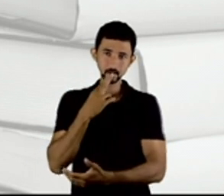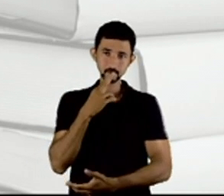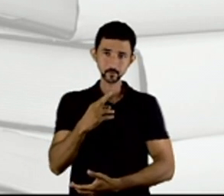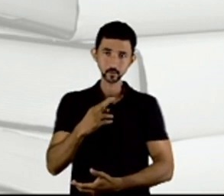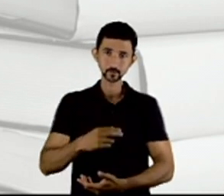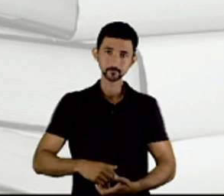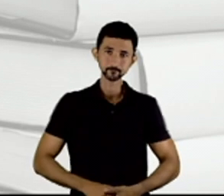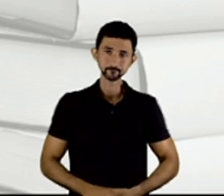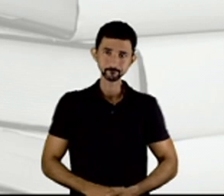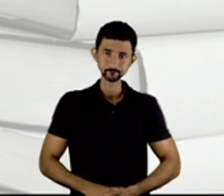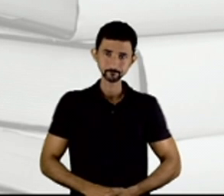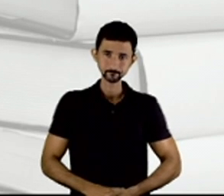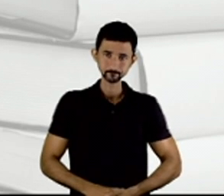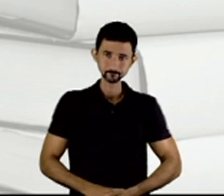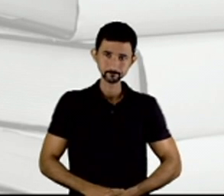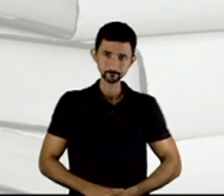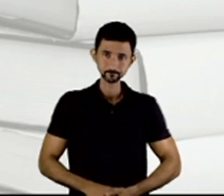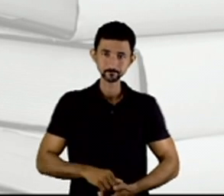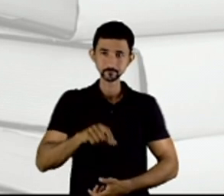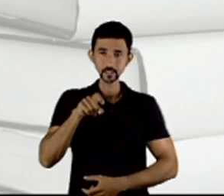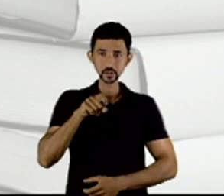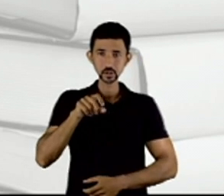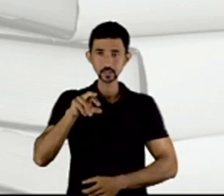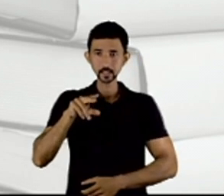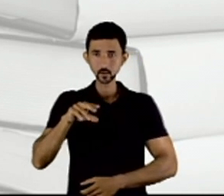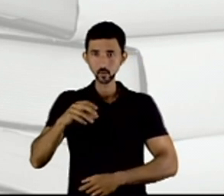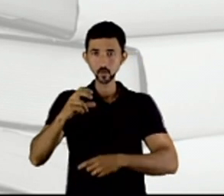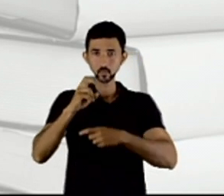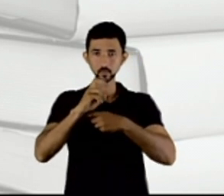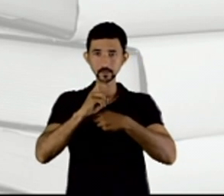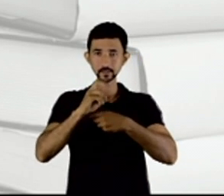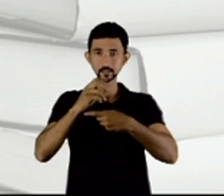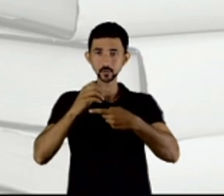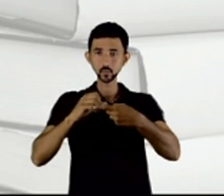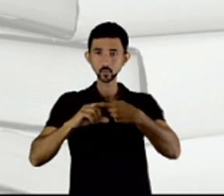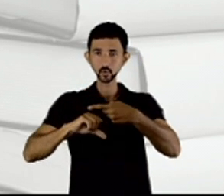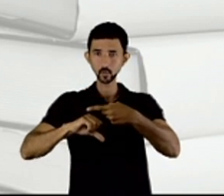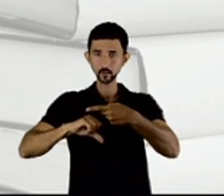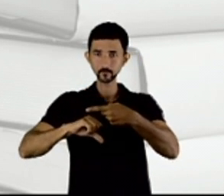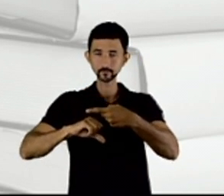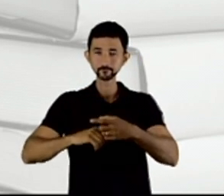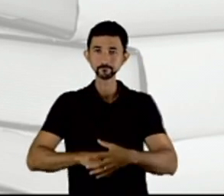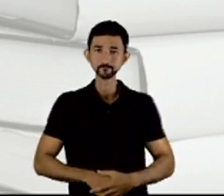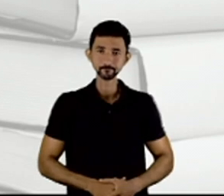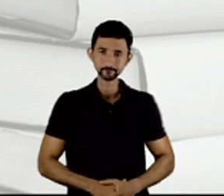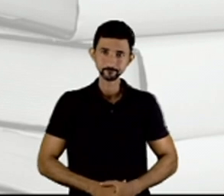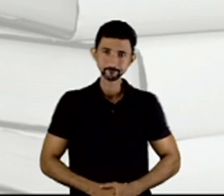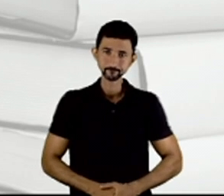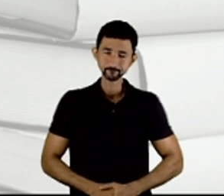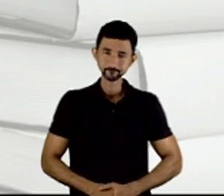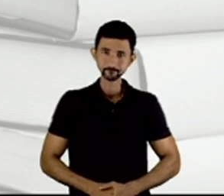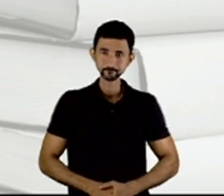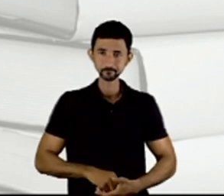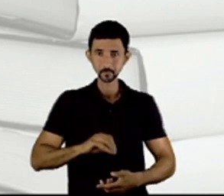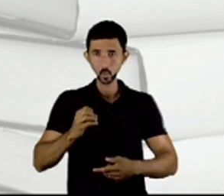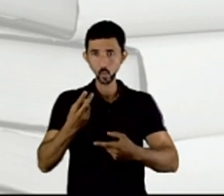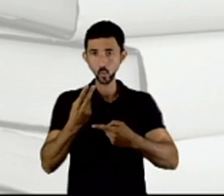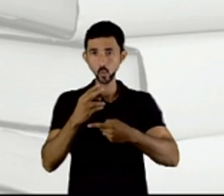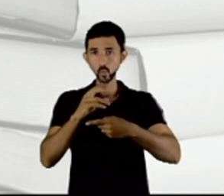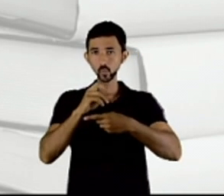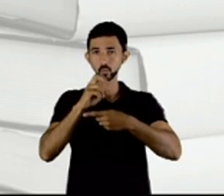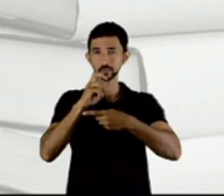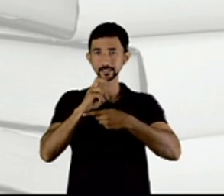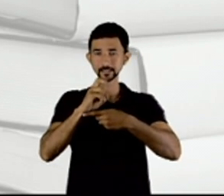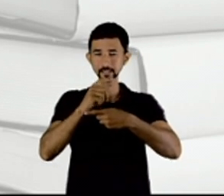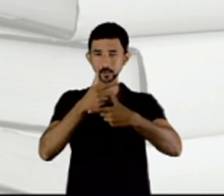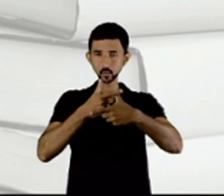certo? Que x é igual a 5 dividido por 9. Ou 5 nonos. Certo? Então tá